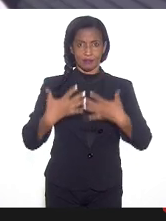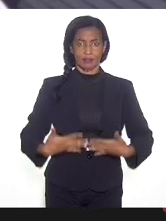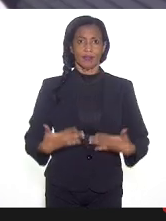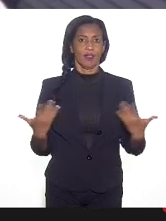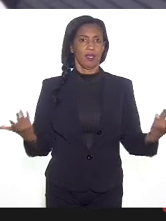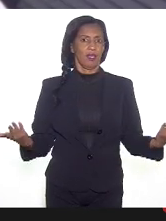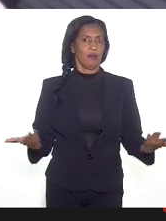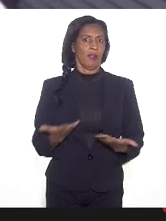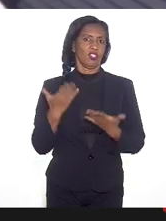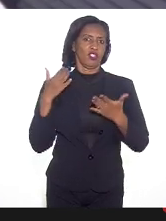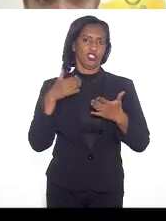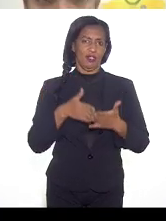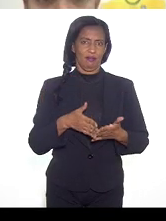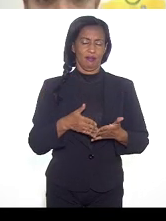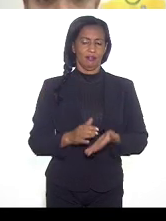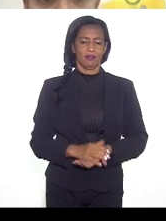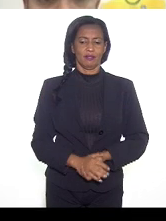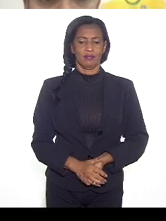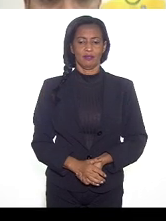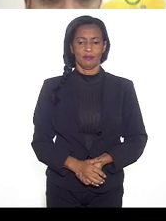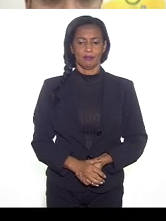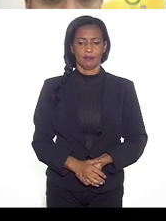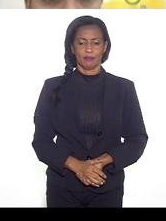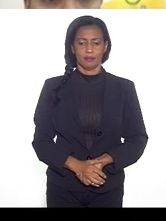maneira mais